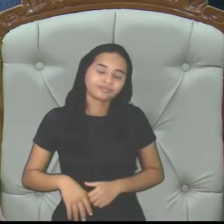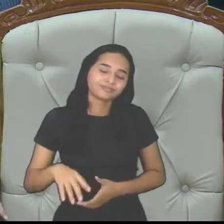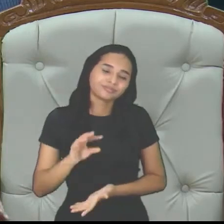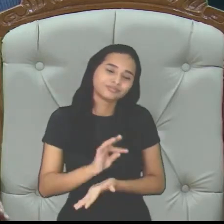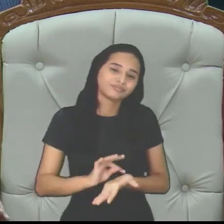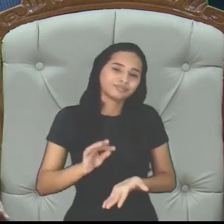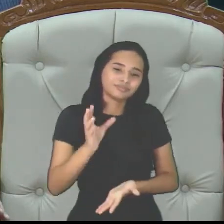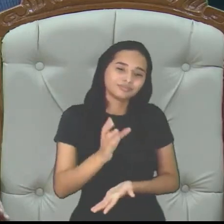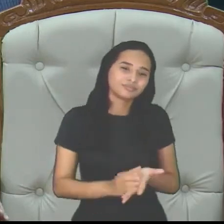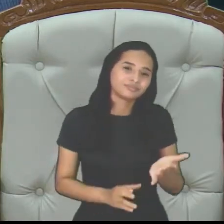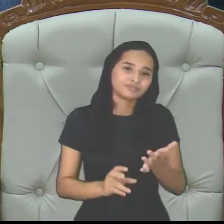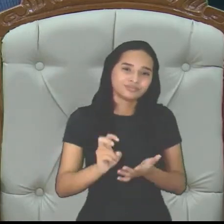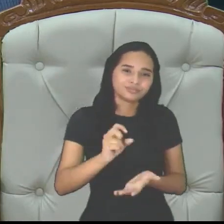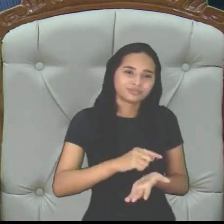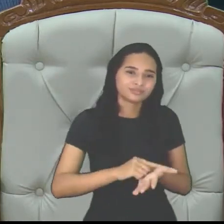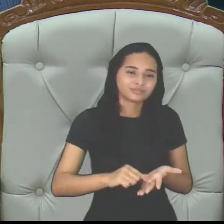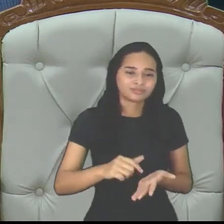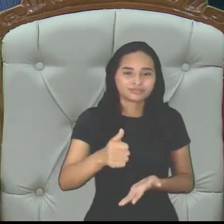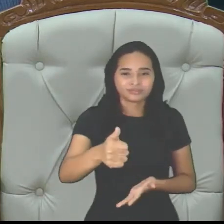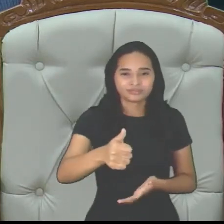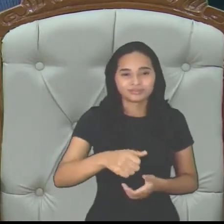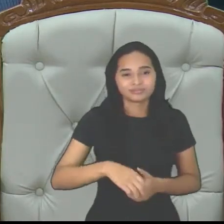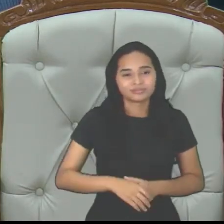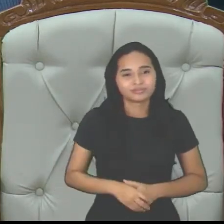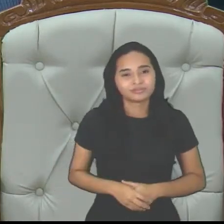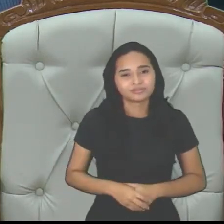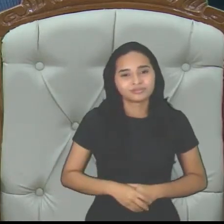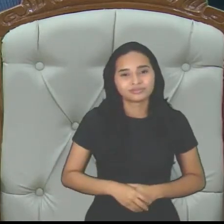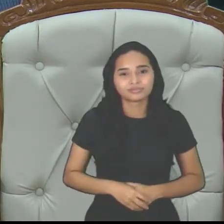Tessalonicenses capítulo 5, versículo 1.